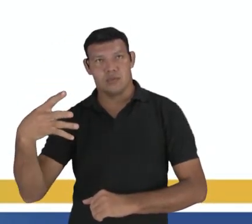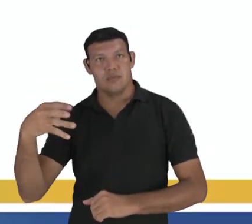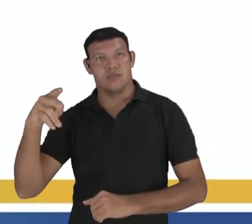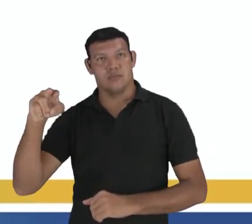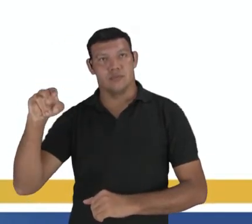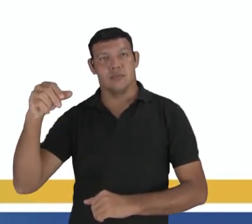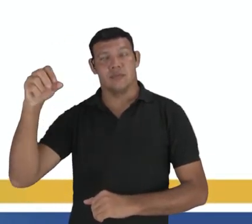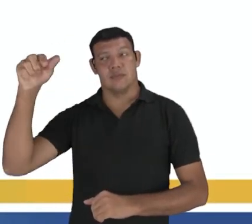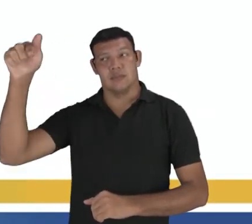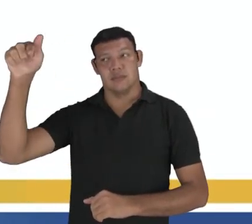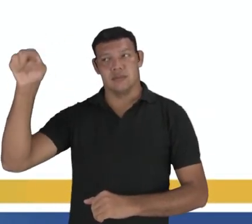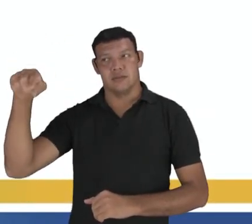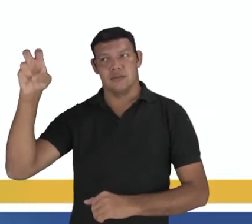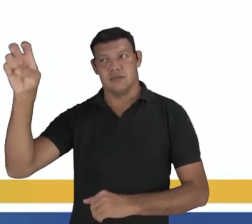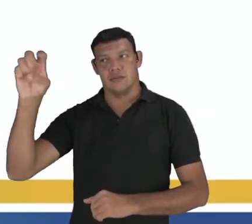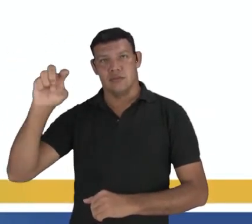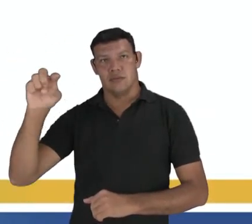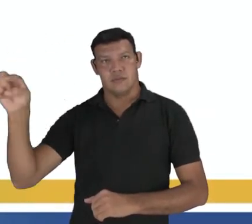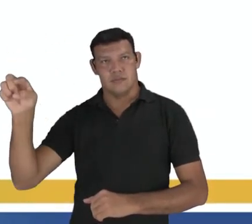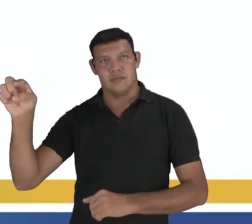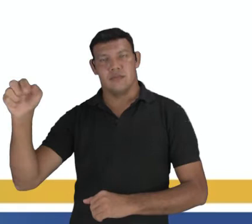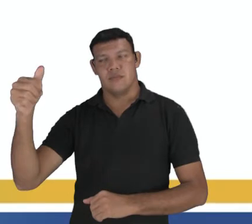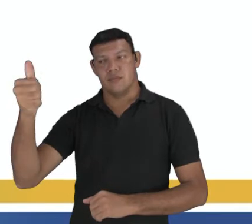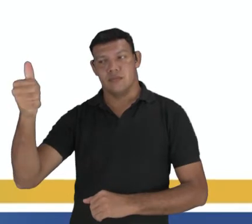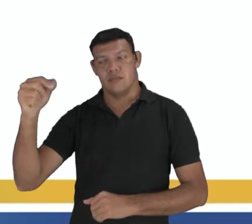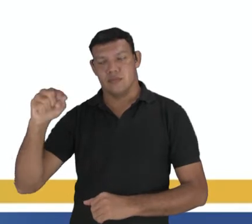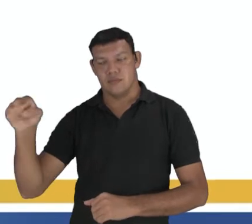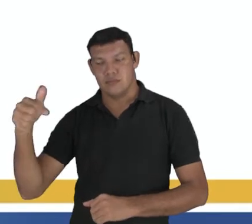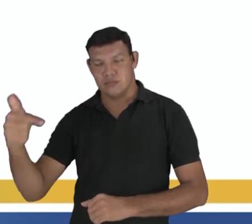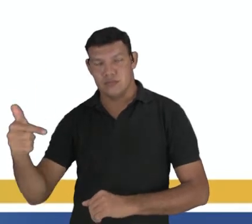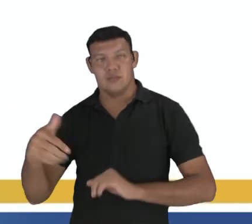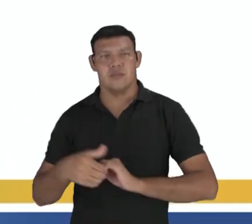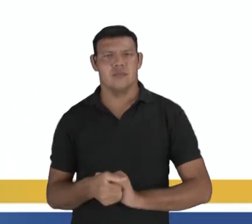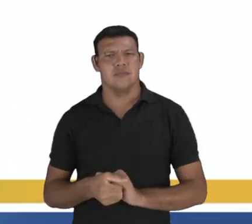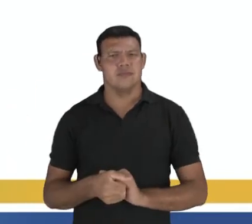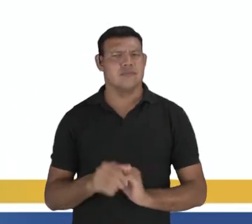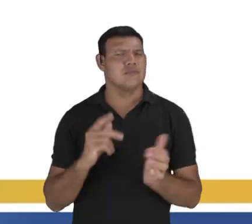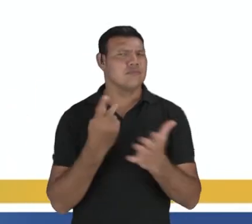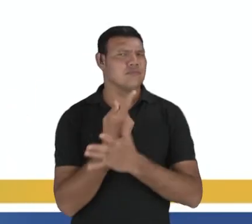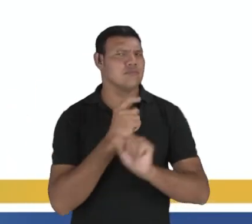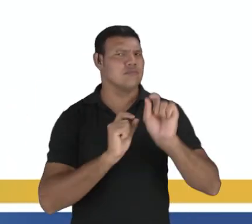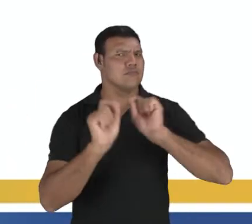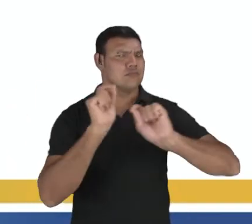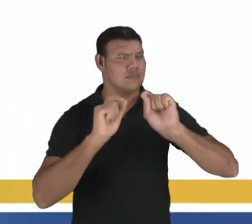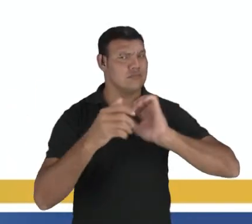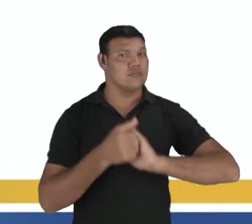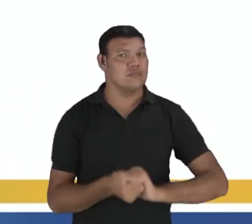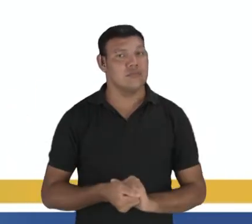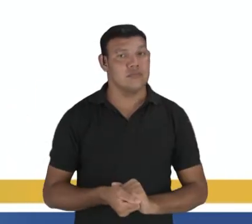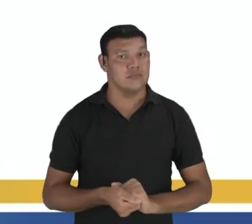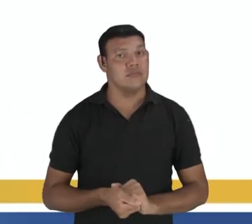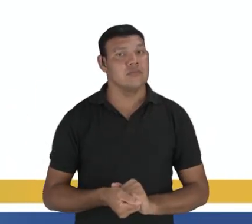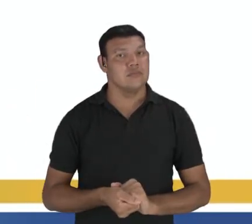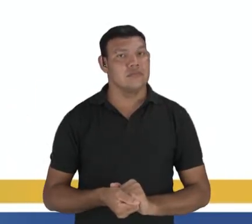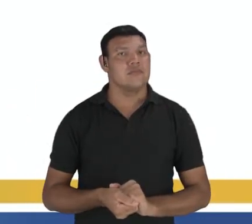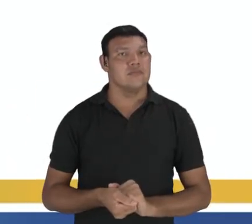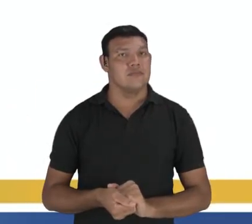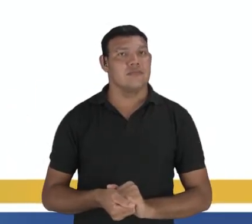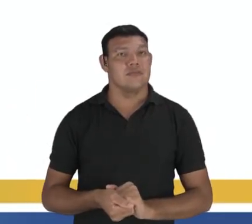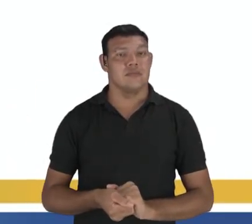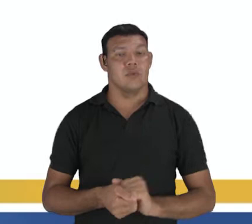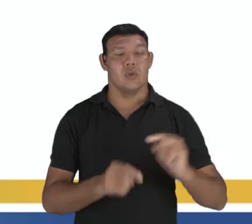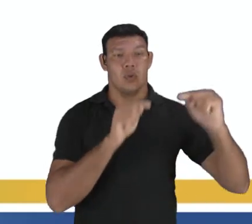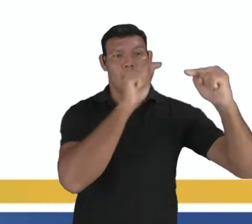que é igual a 7,5 dividido para meio. O que acontece? Quando você faz